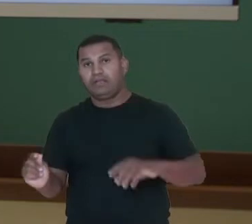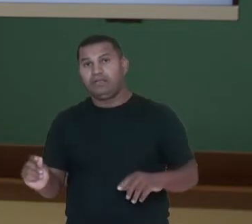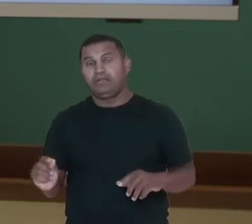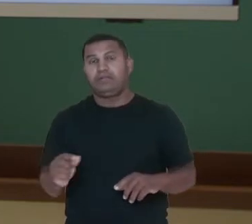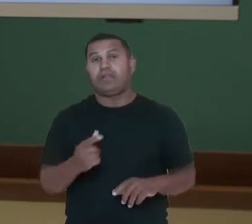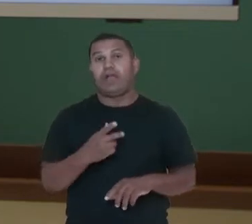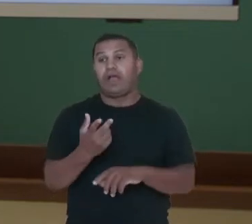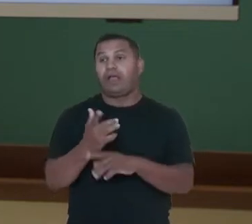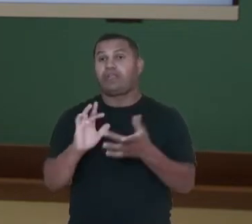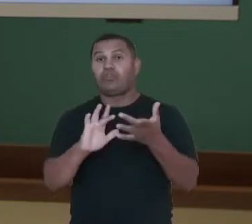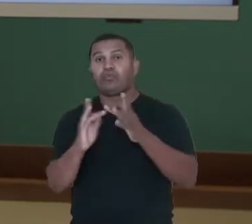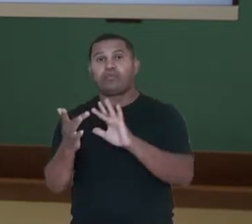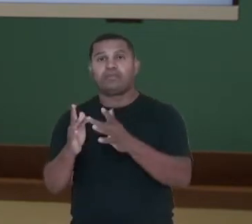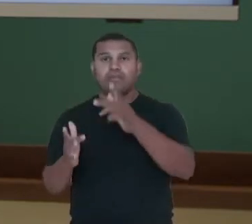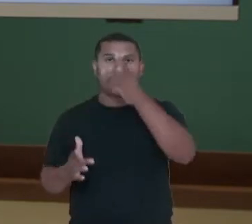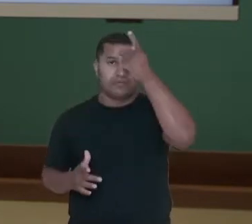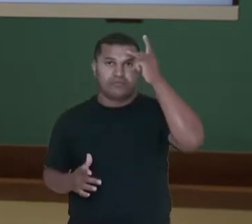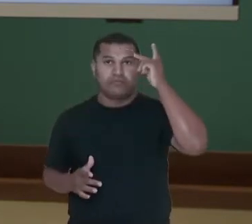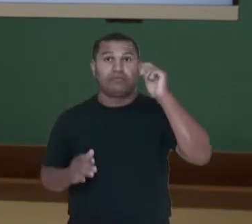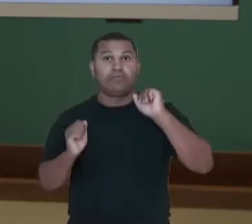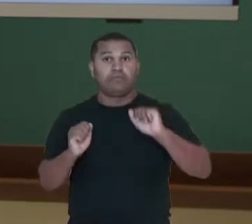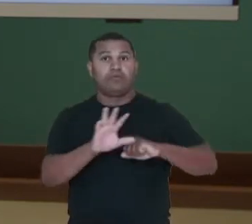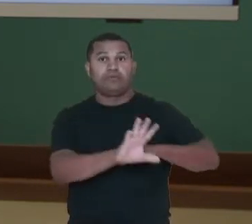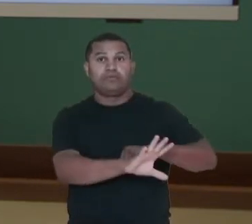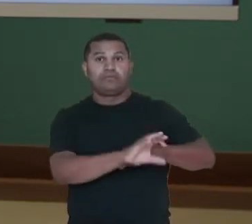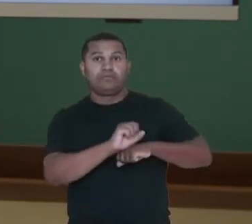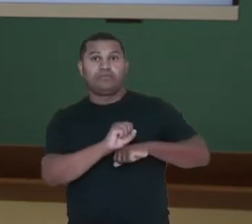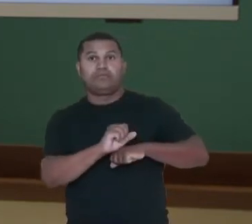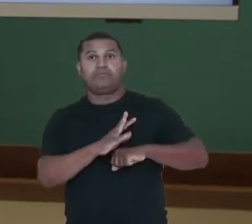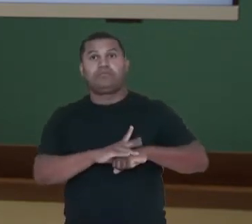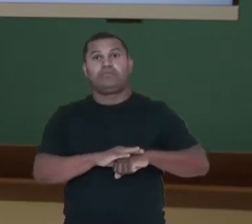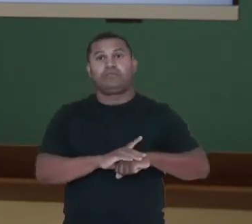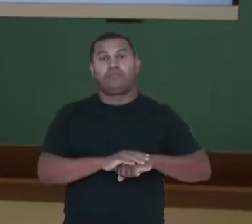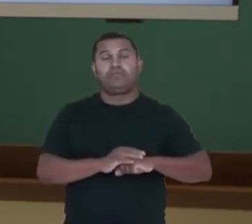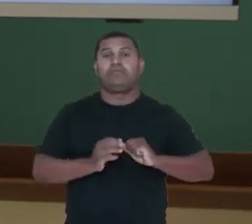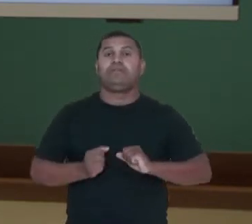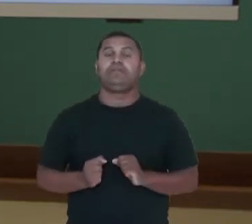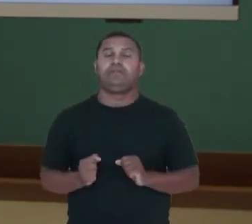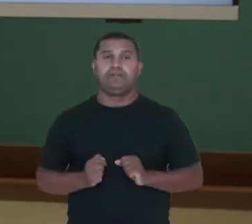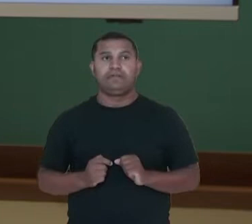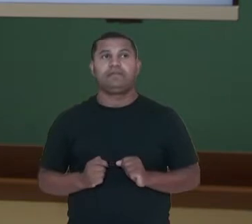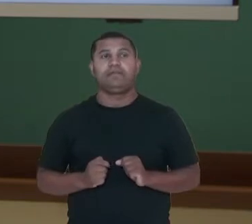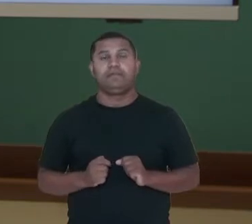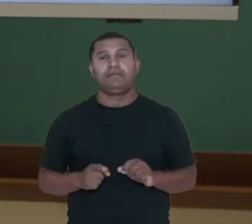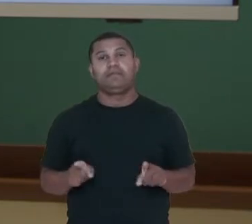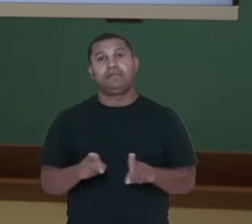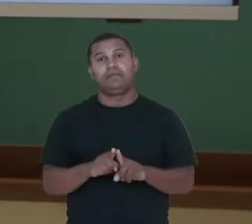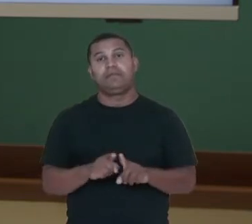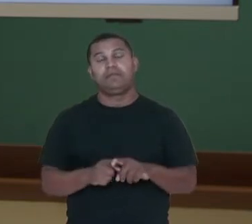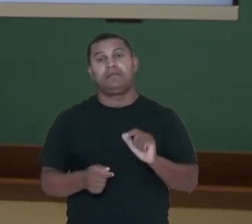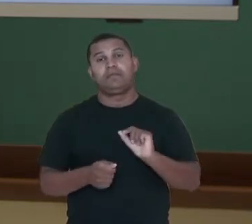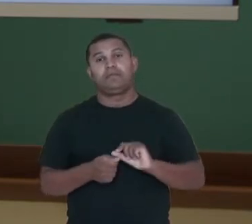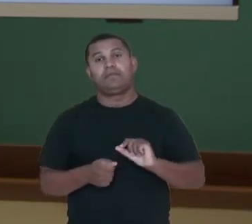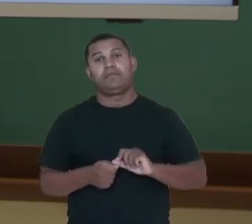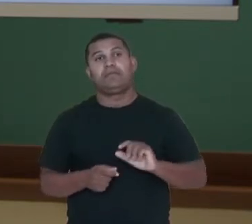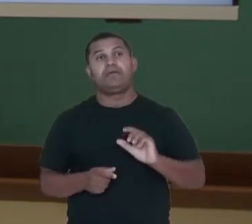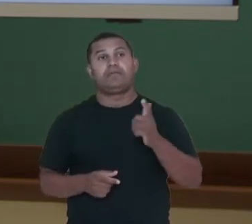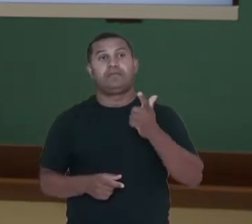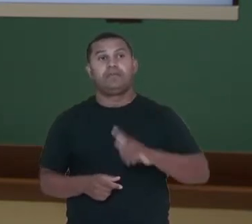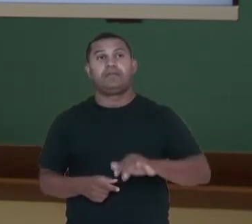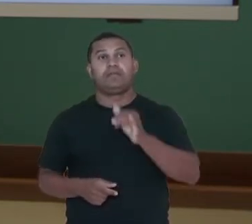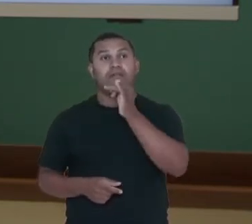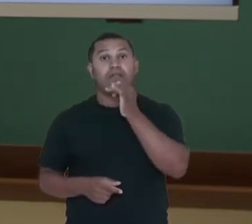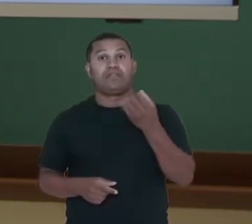então pode ocorrer, né, o contato com esses agentes infecciosos, né, as